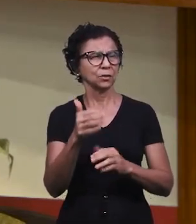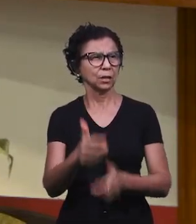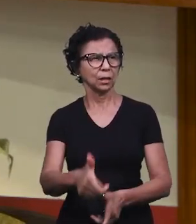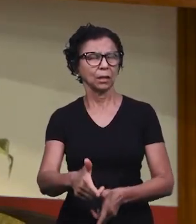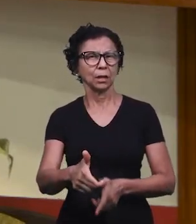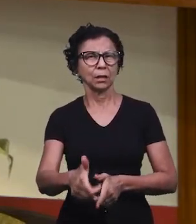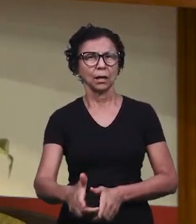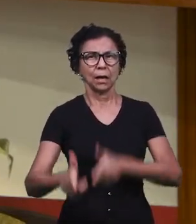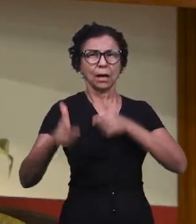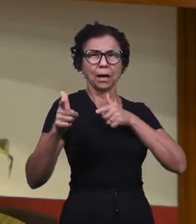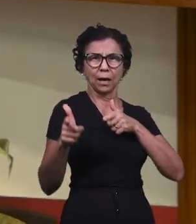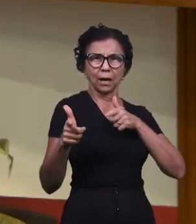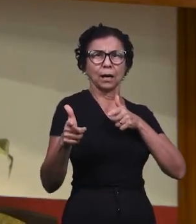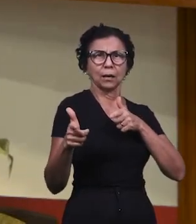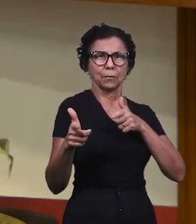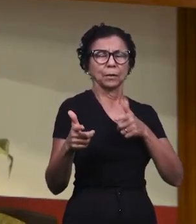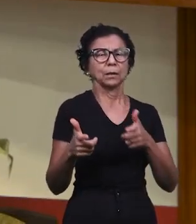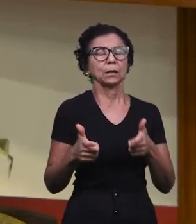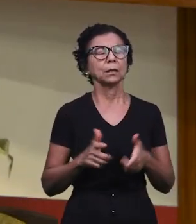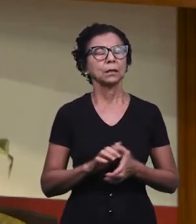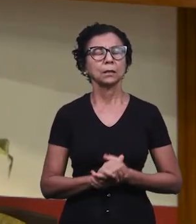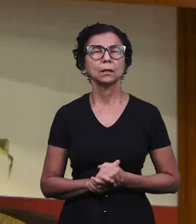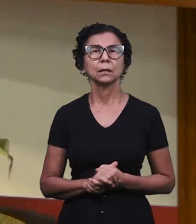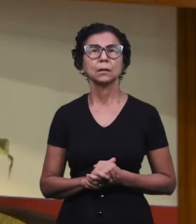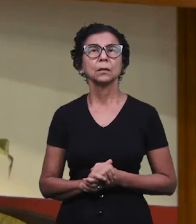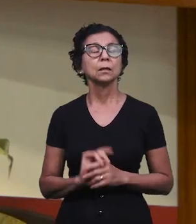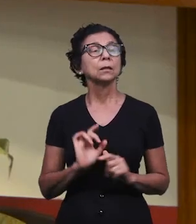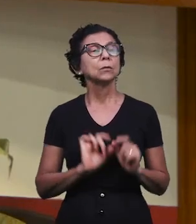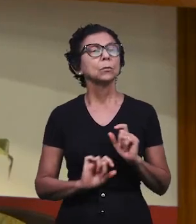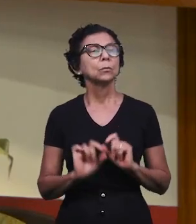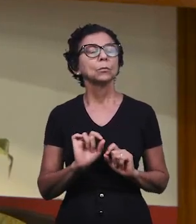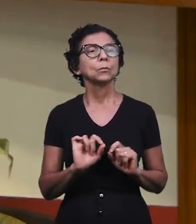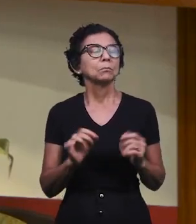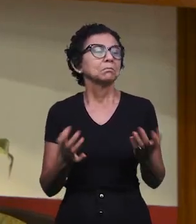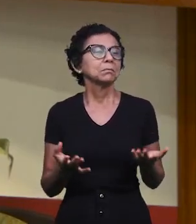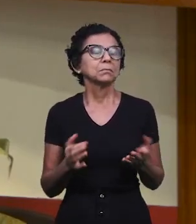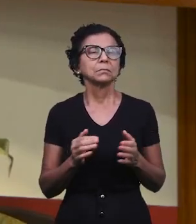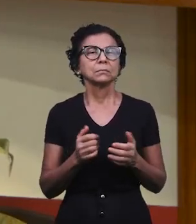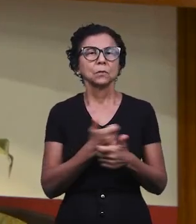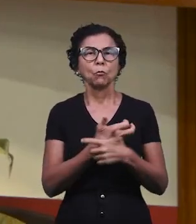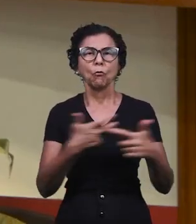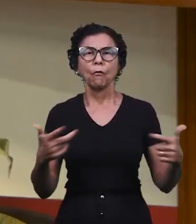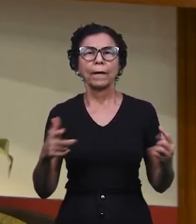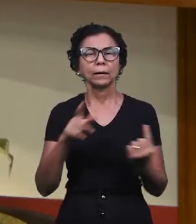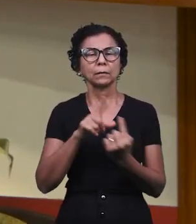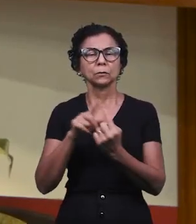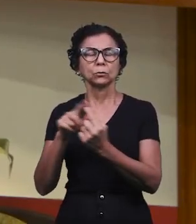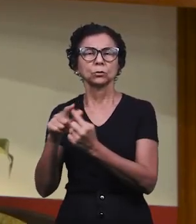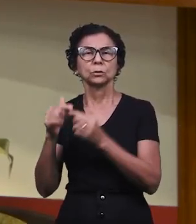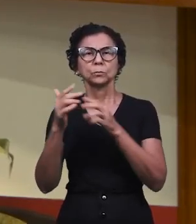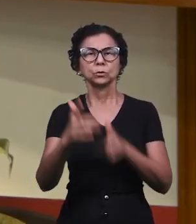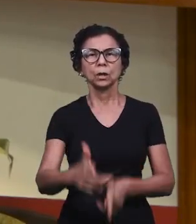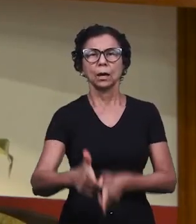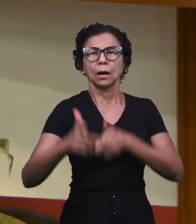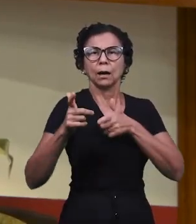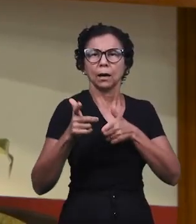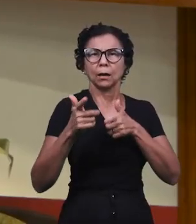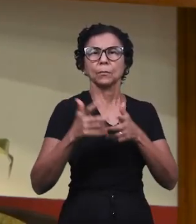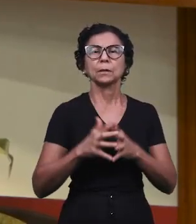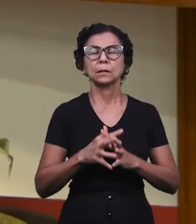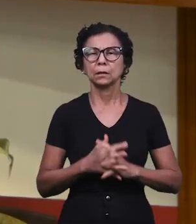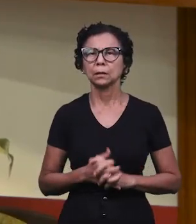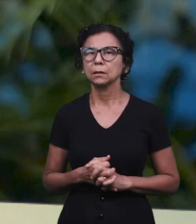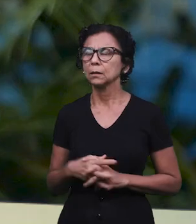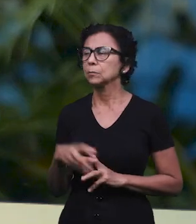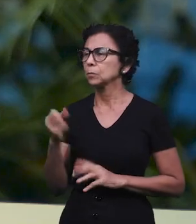é esse? O que trata mais especificamente essa parte quando fala de armamento da Exato. Da arma? A pergunta é